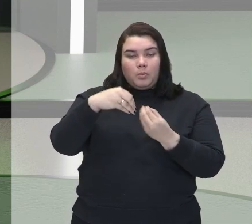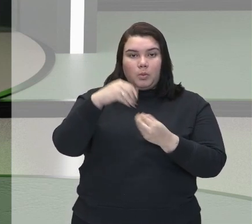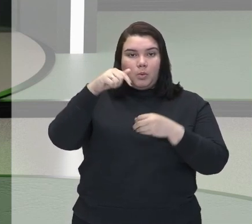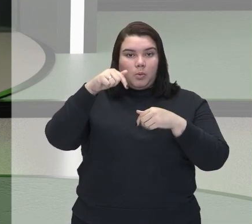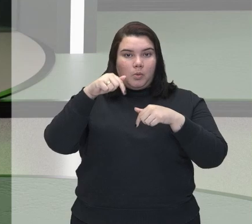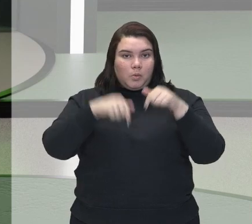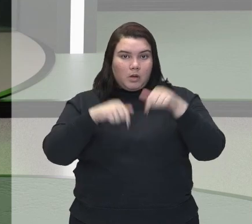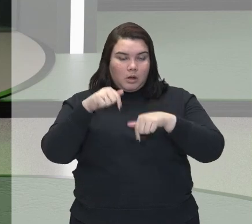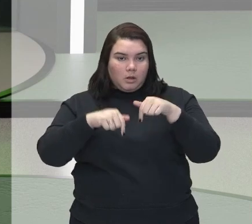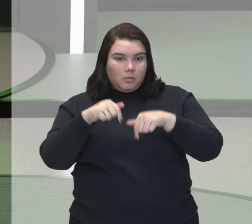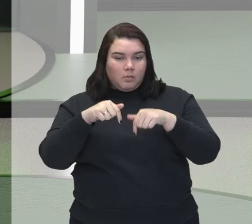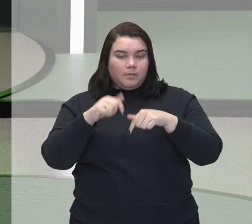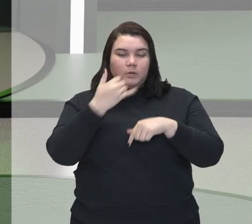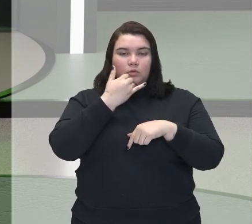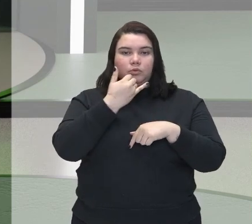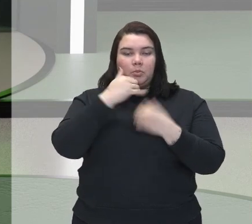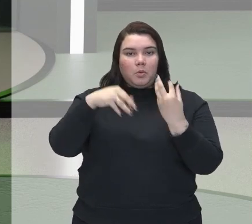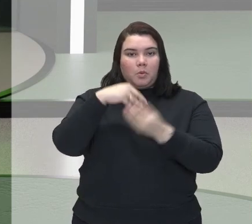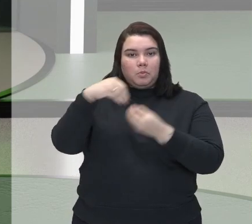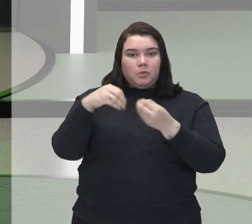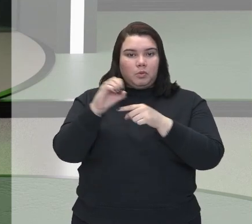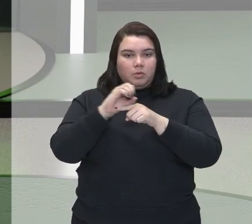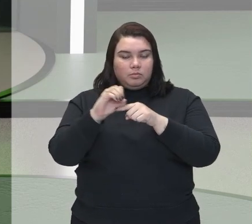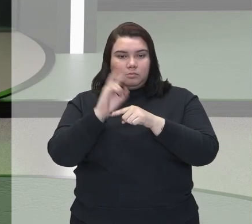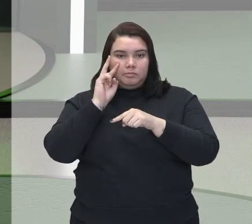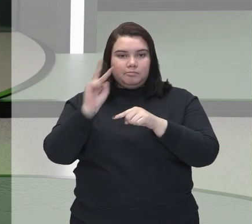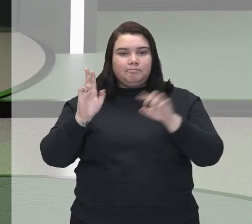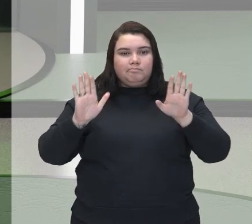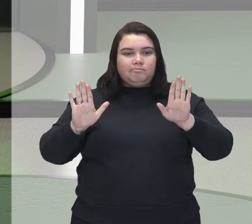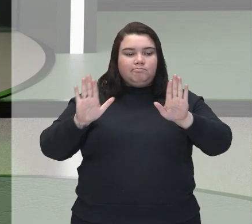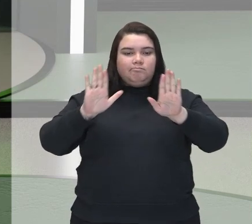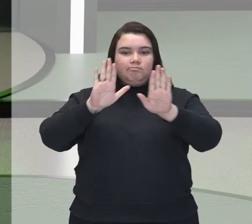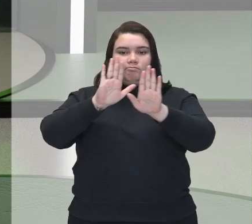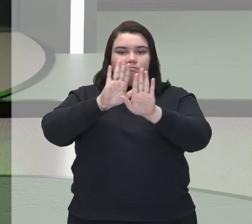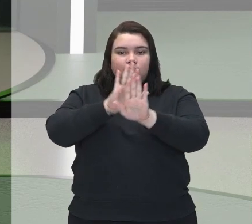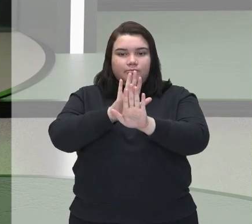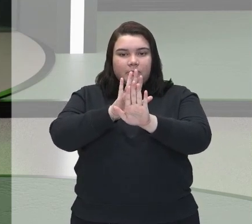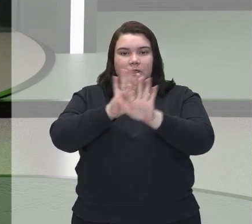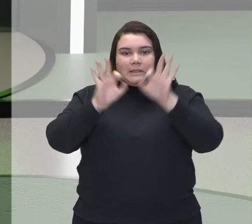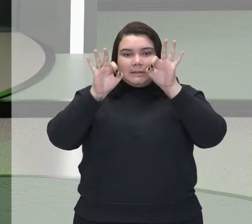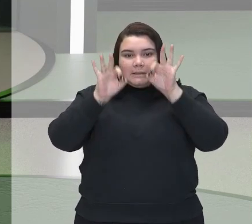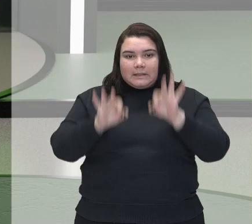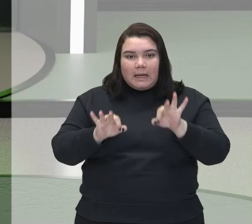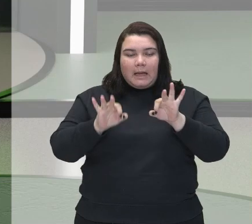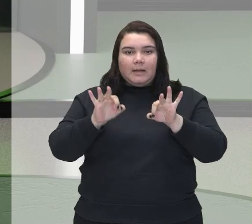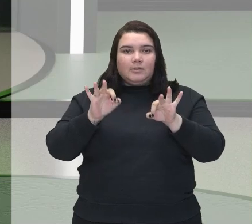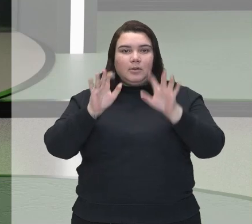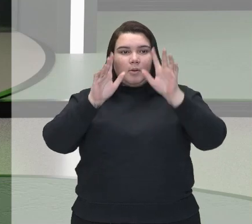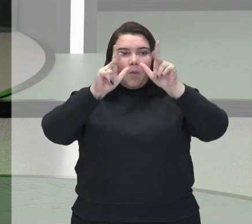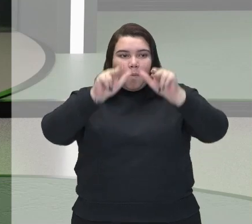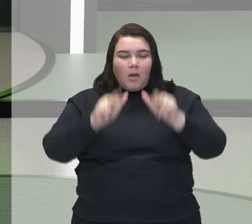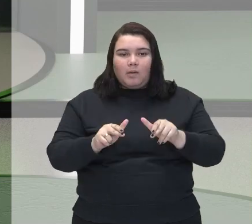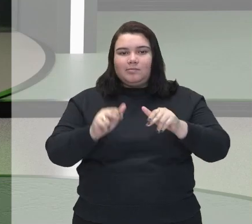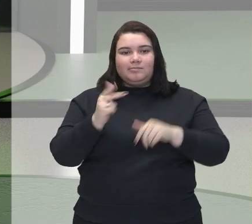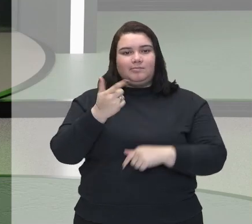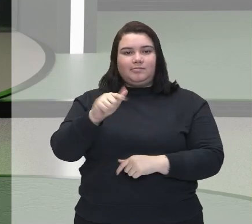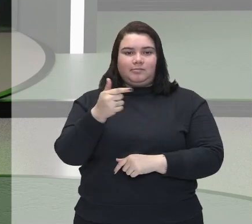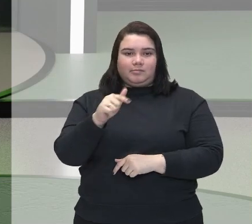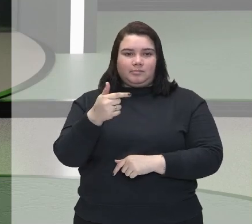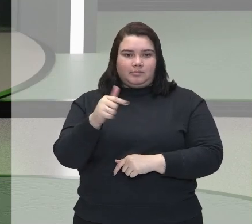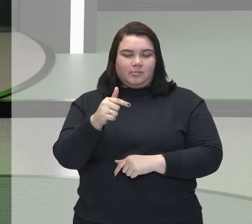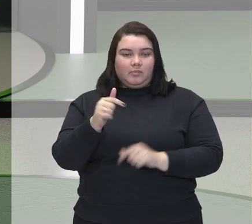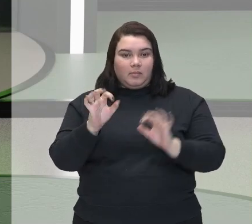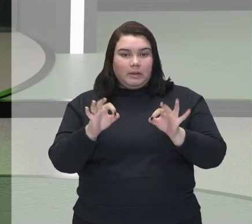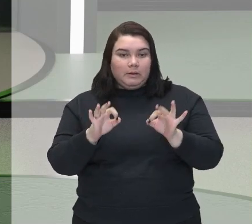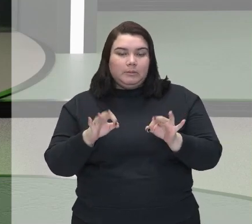tentando sobrepor, não dá, não fica encaixadinho como nessa parte aqui que vocês estão vendo, ó, que tem só os